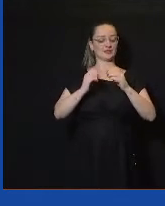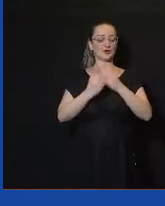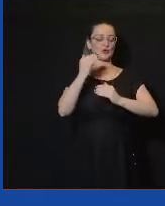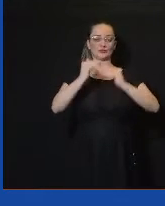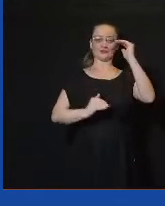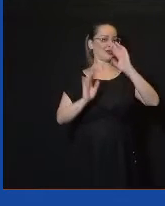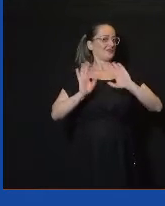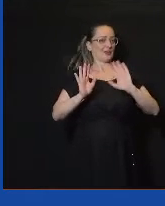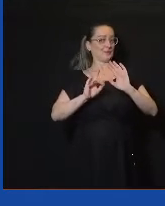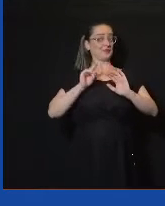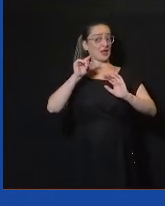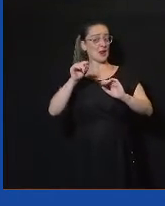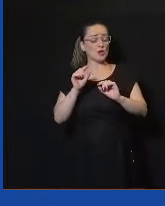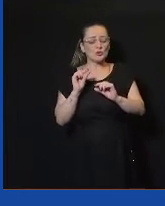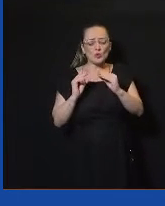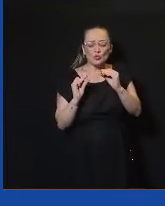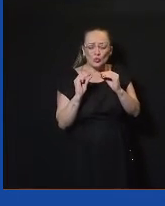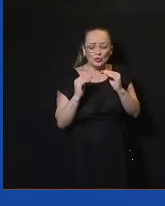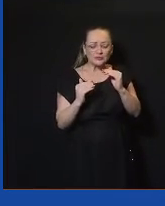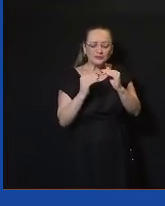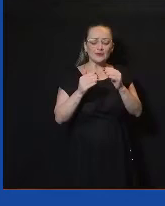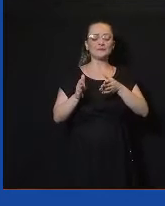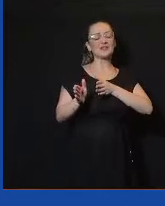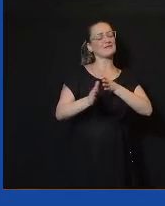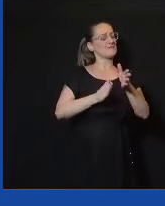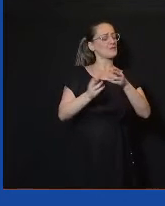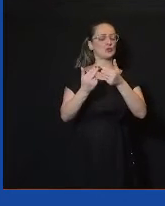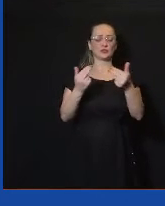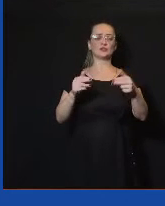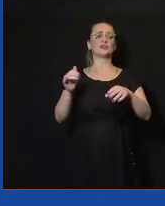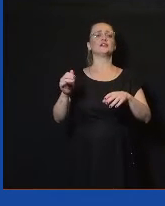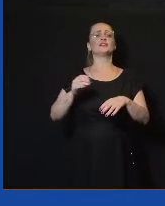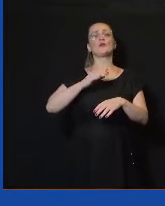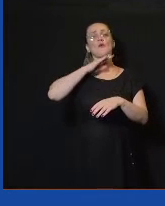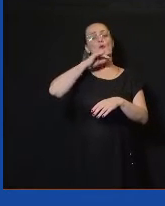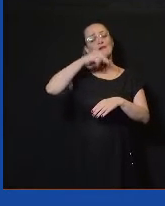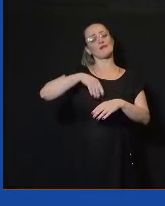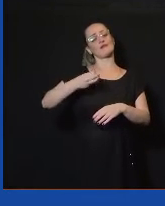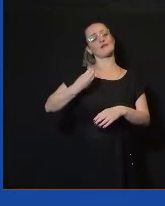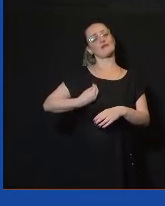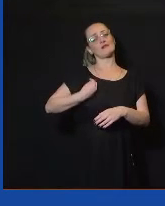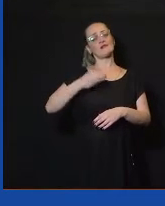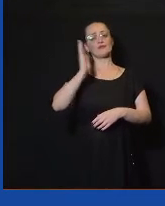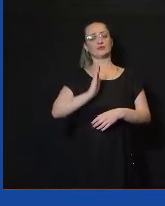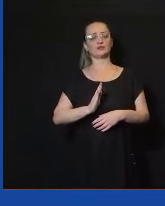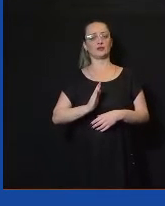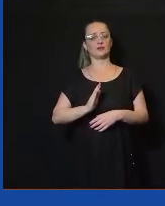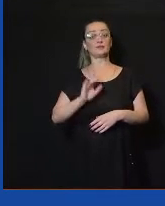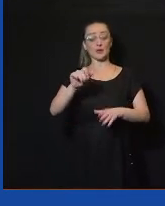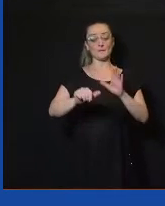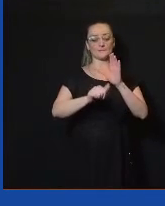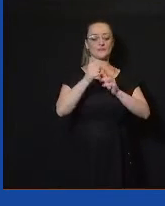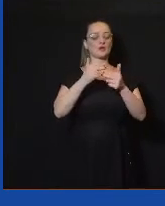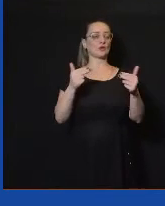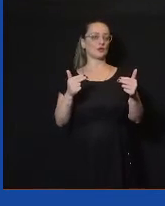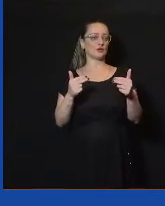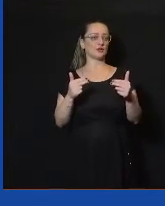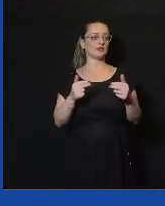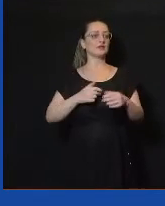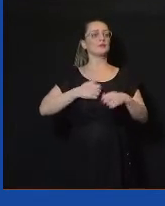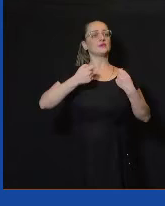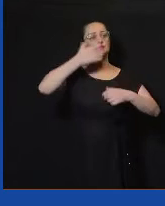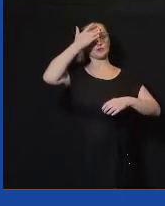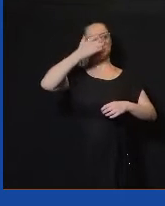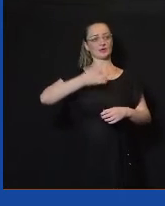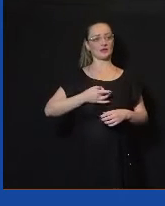é mais uma pecinha de roupa no cabide de tragédia da vida brasileira. Então, acho que a primeira coisa de aprender, eu acho que é